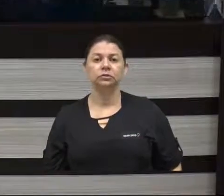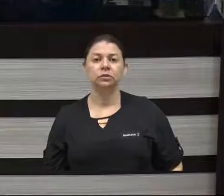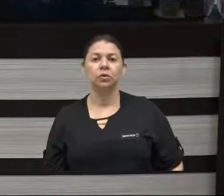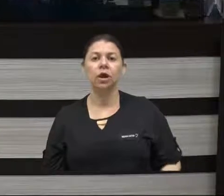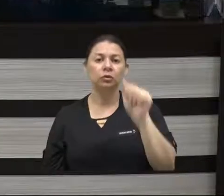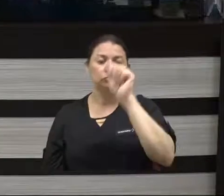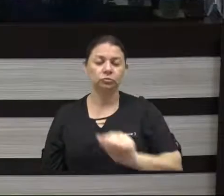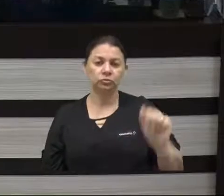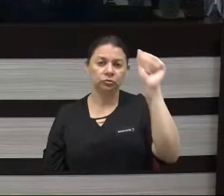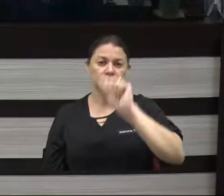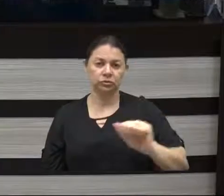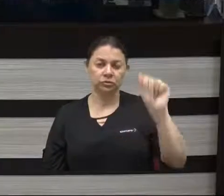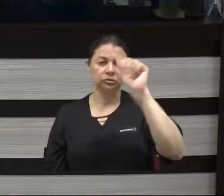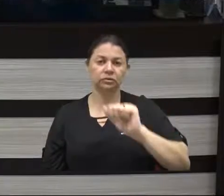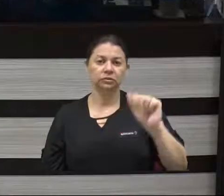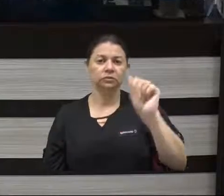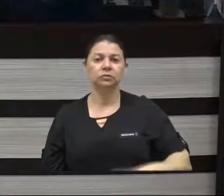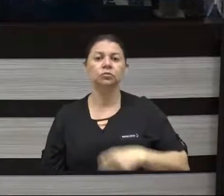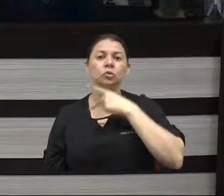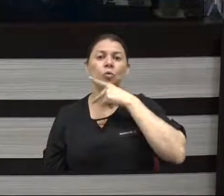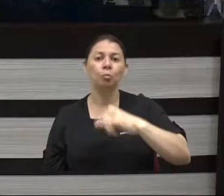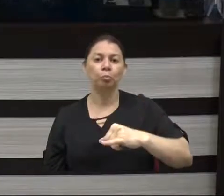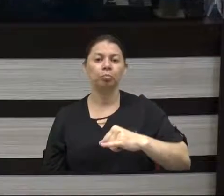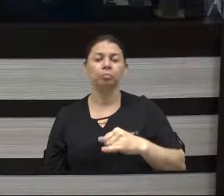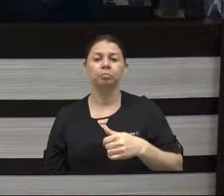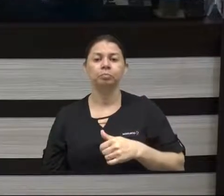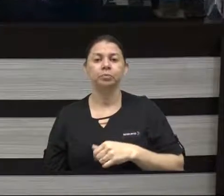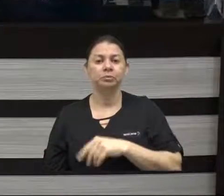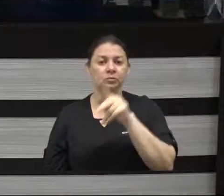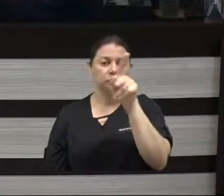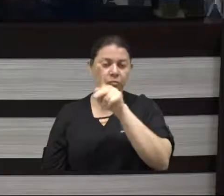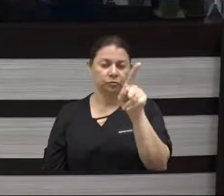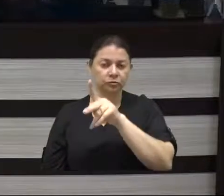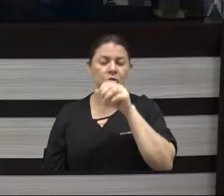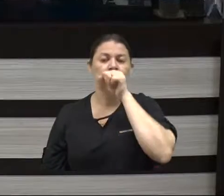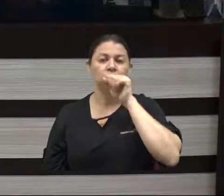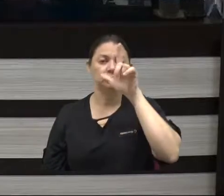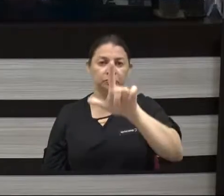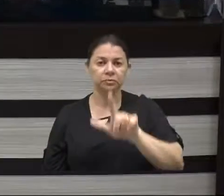MIF Limeira, de autoria do vereador José Roberto Bernardo.